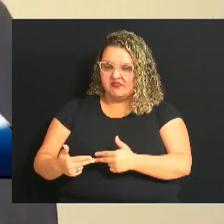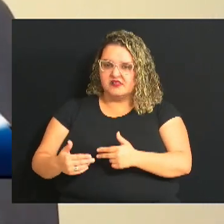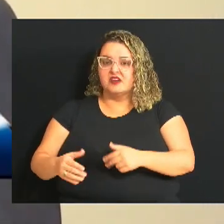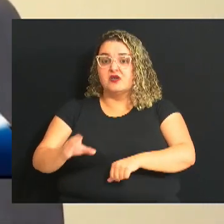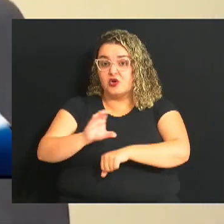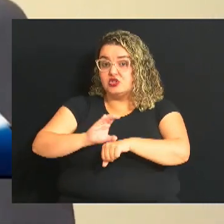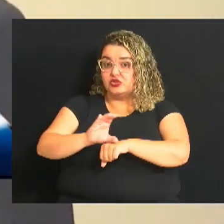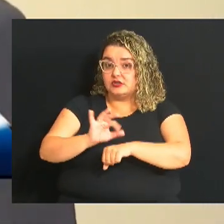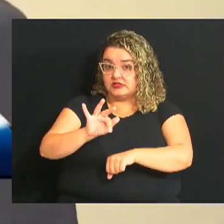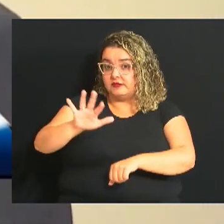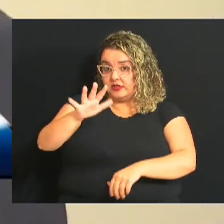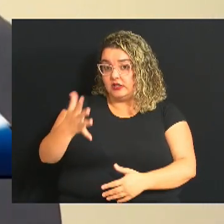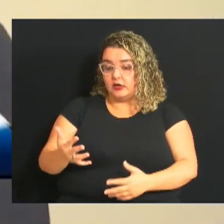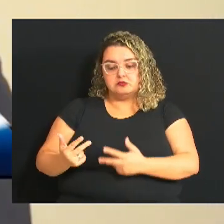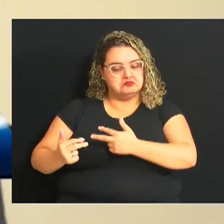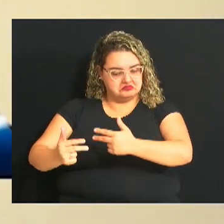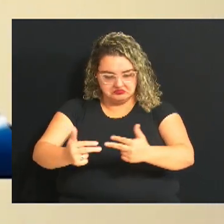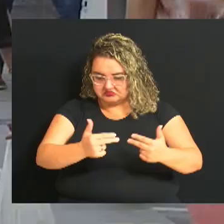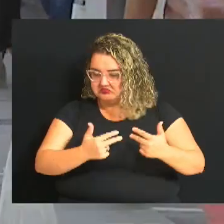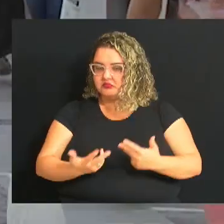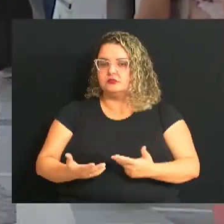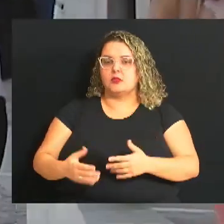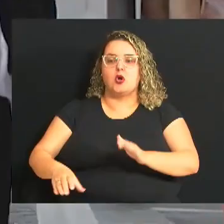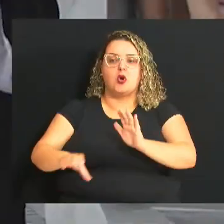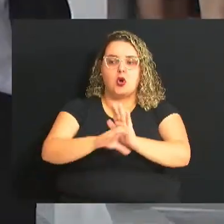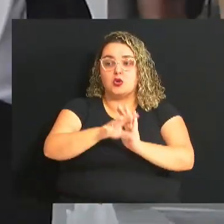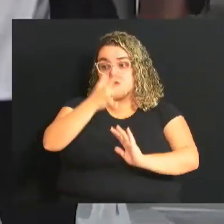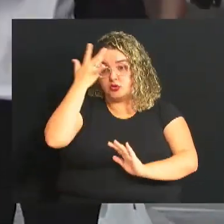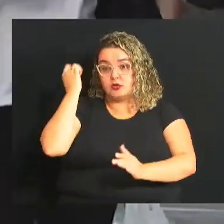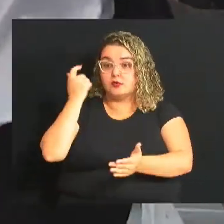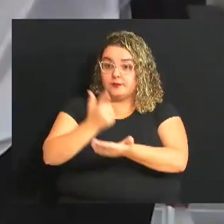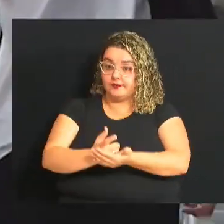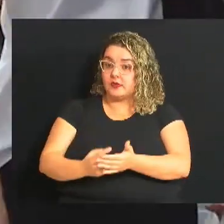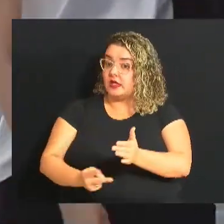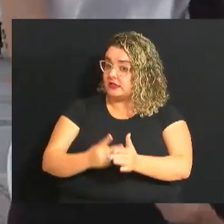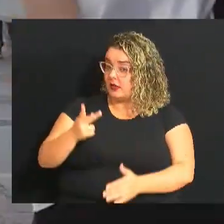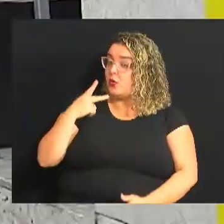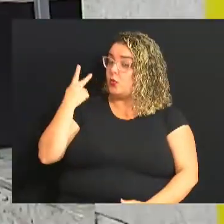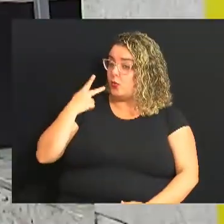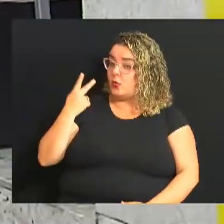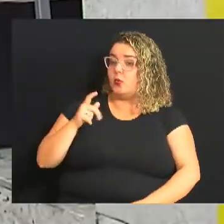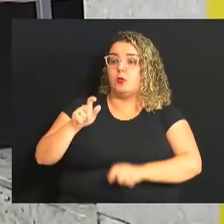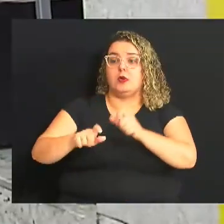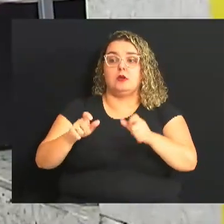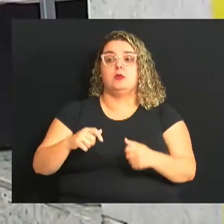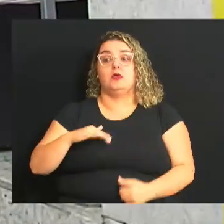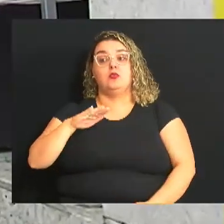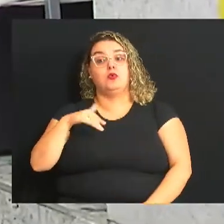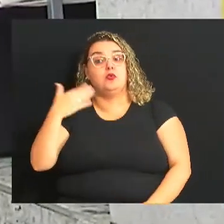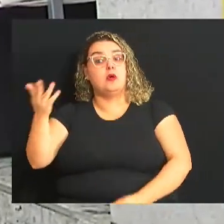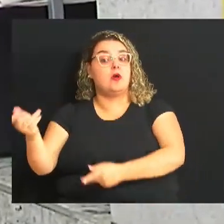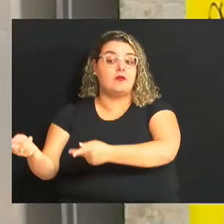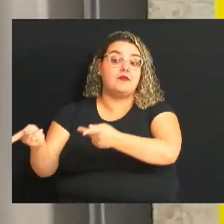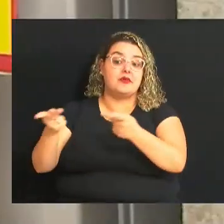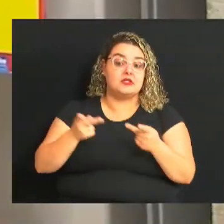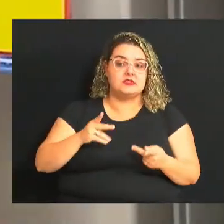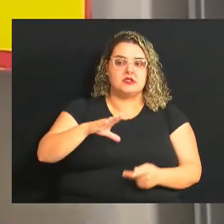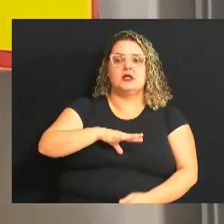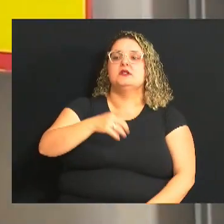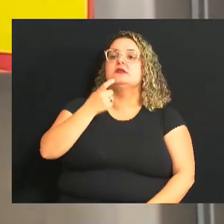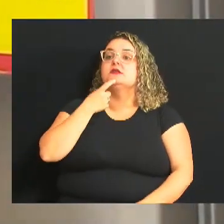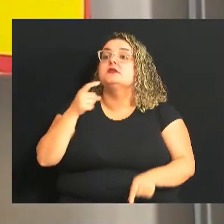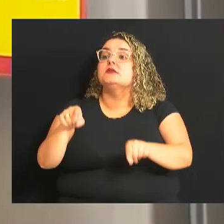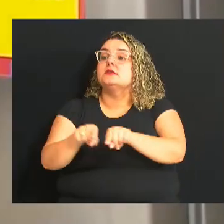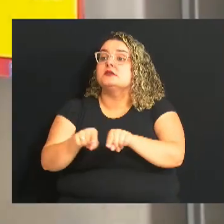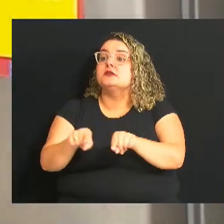Federal, harmônico com o Código do Consumidor. Segundo o parlamentar, as pessoas que vêm de fora visitar Campinas também